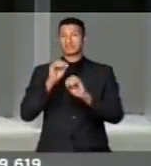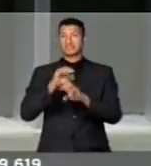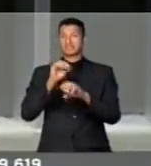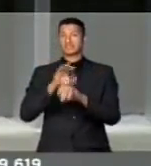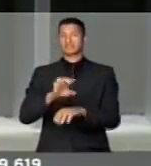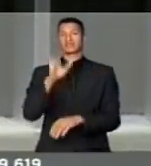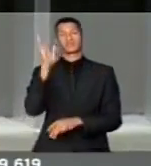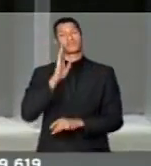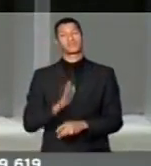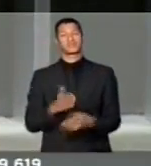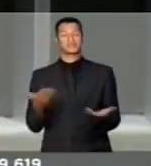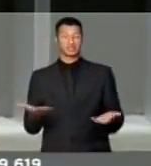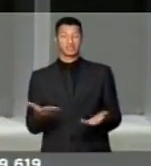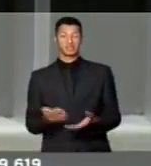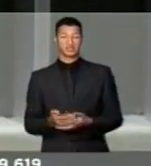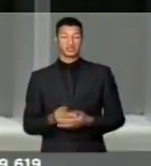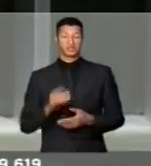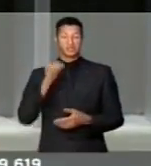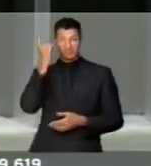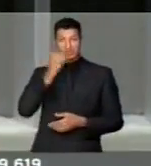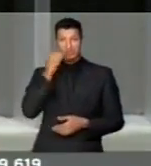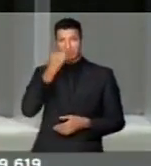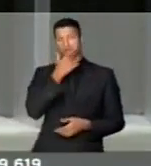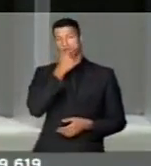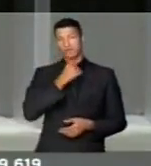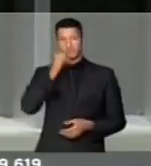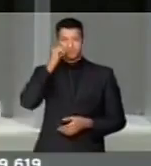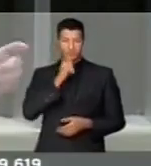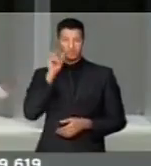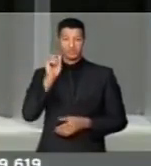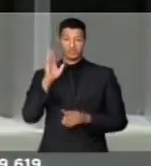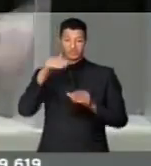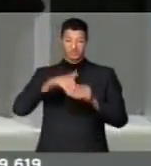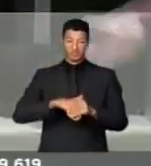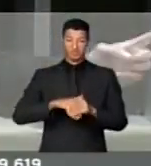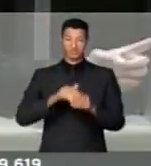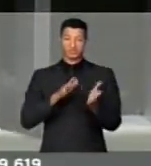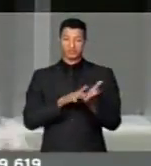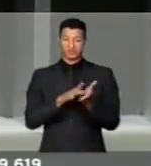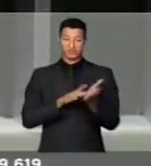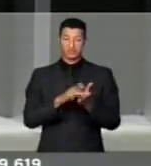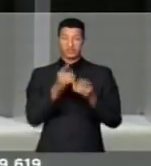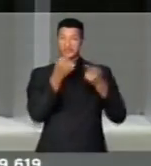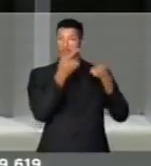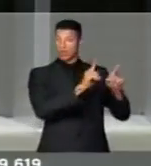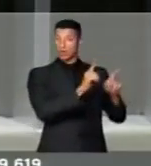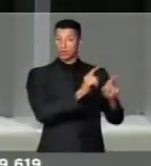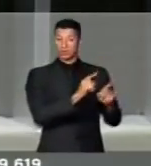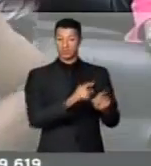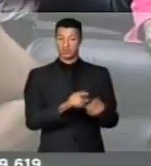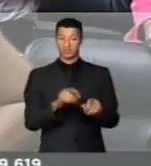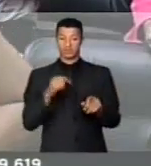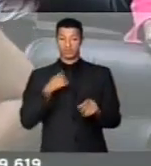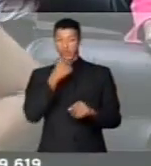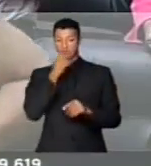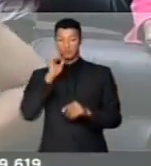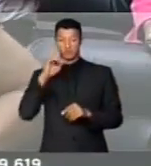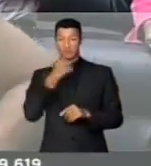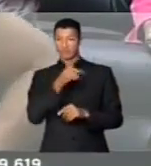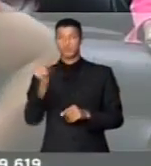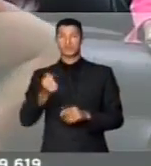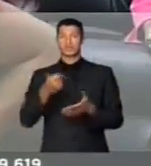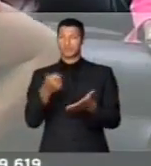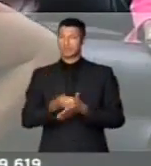educação brasileira. Deputados e deputadas que votaram enganados da outra vez, os senhores vão